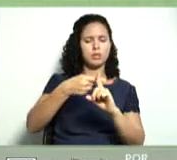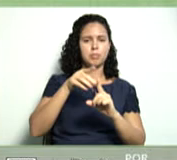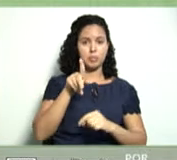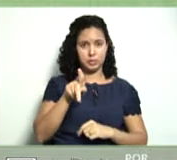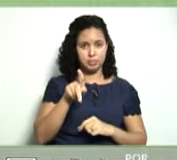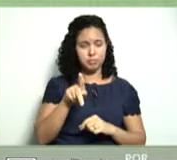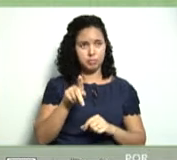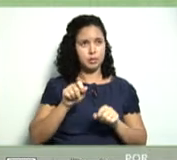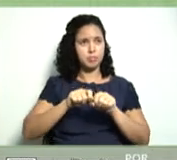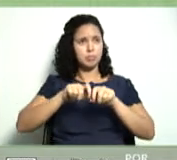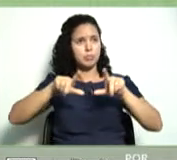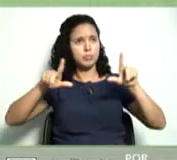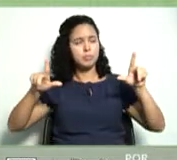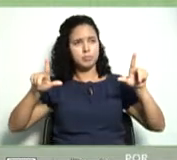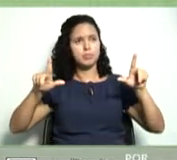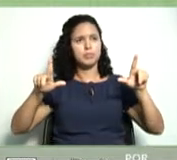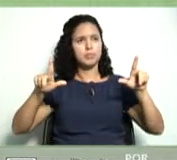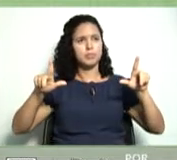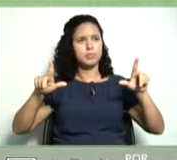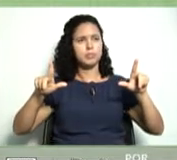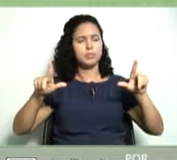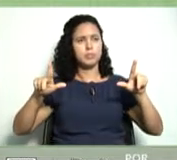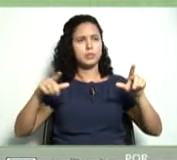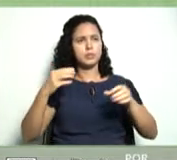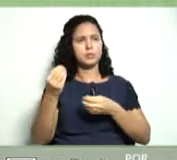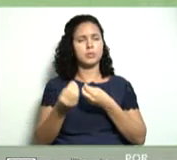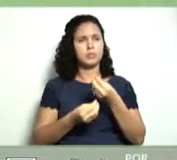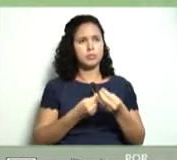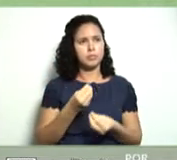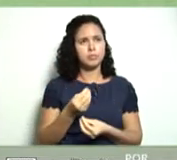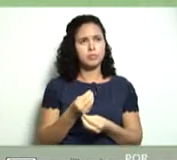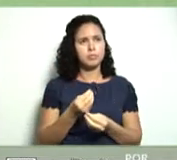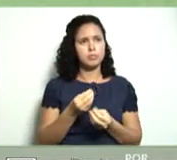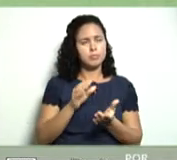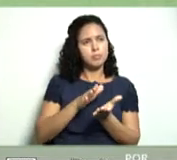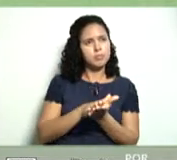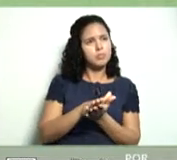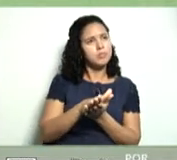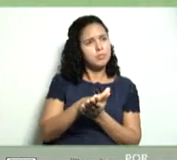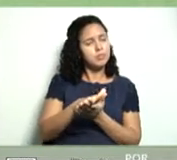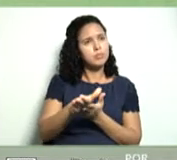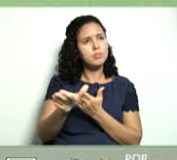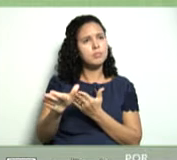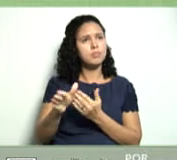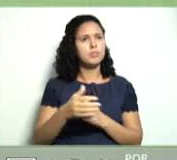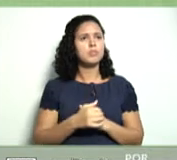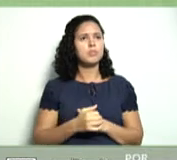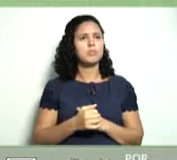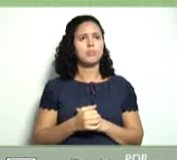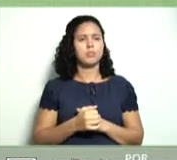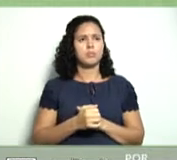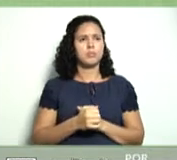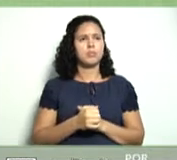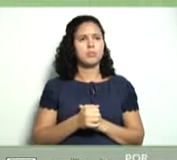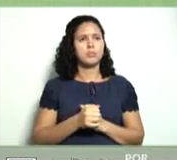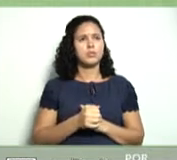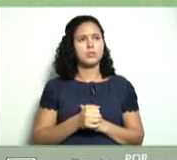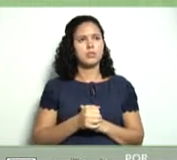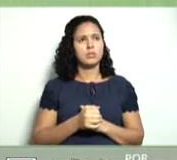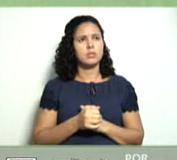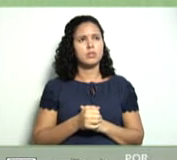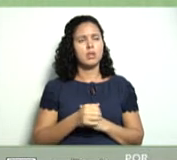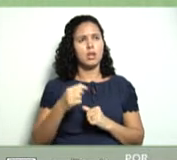aparecer também a compra abração pra fazer a impressão e veja bem aqui ó olha eu não vou lá em